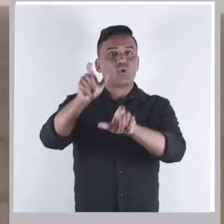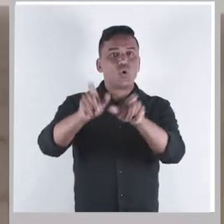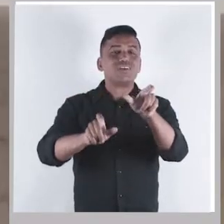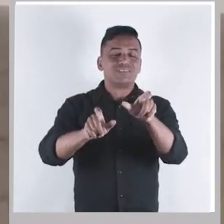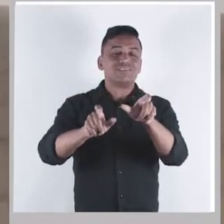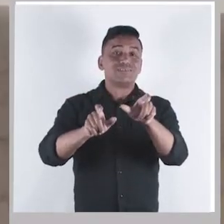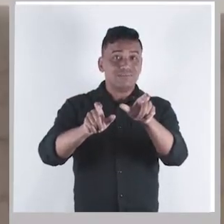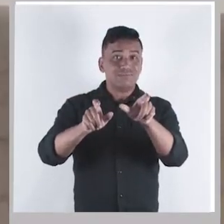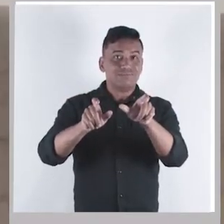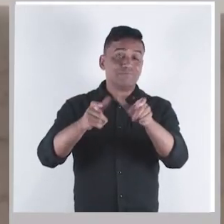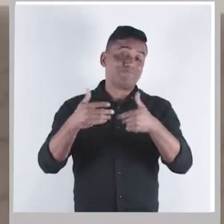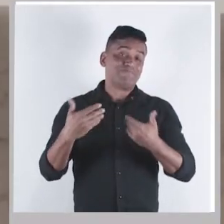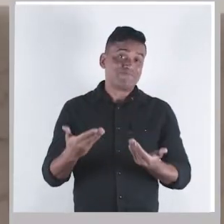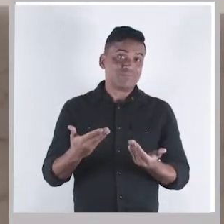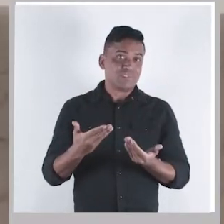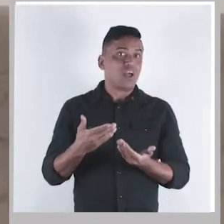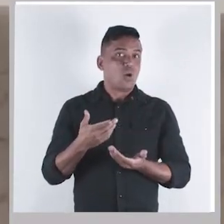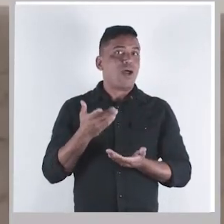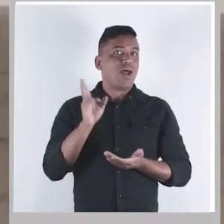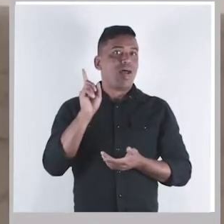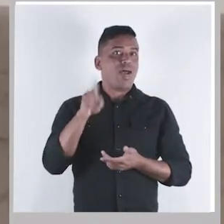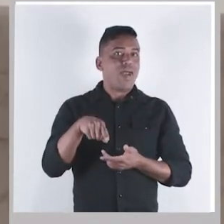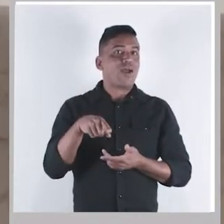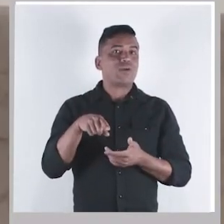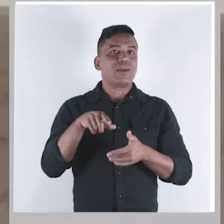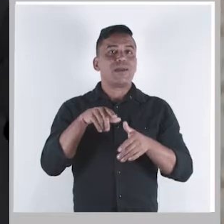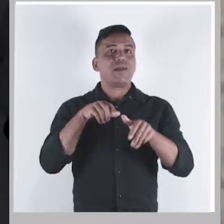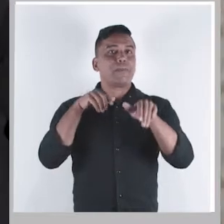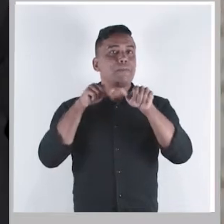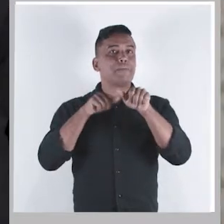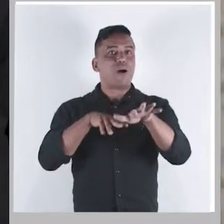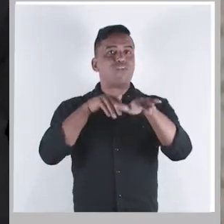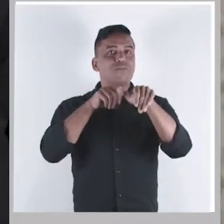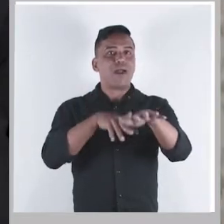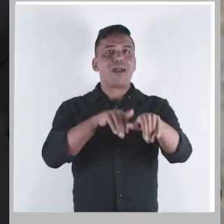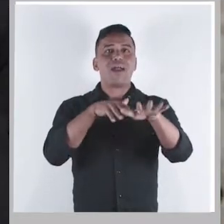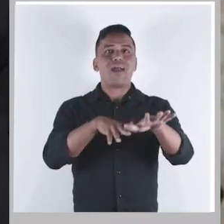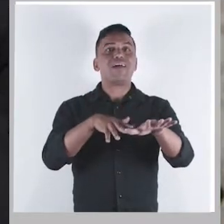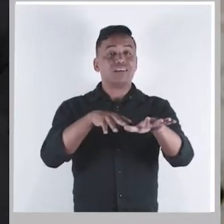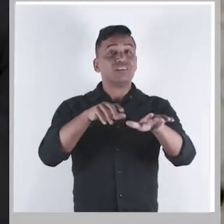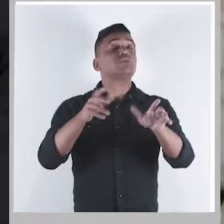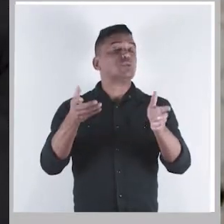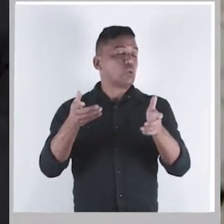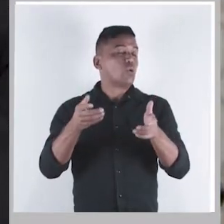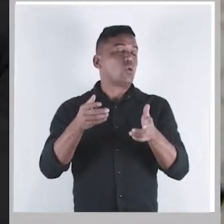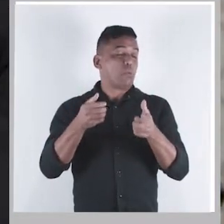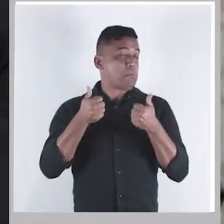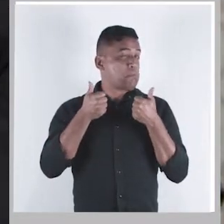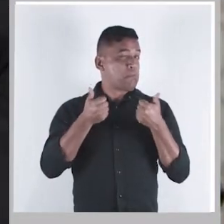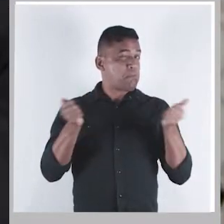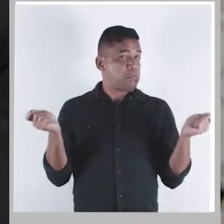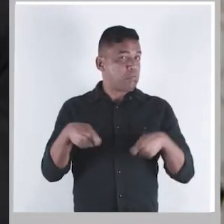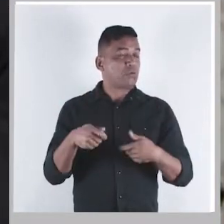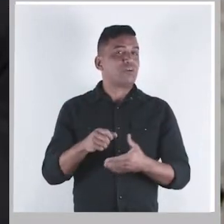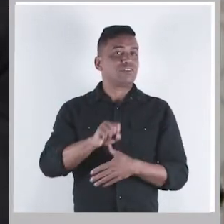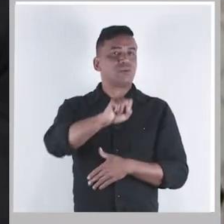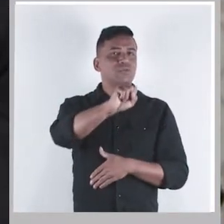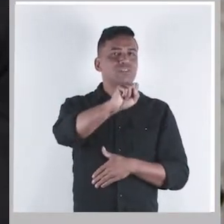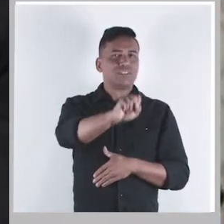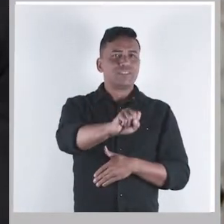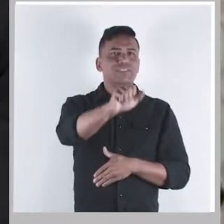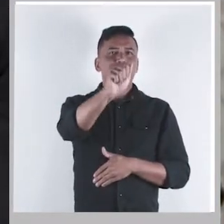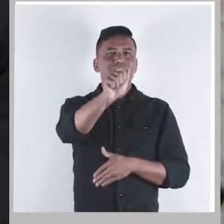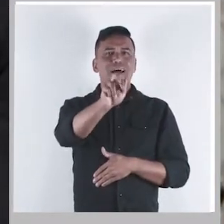leitura aparece ali, né, das suas crônicas? Olha, é interessante porque foi tudo muito